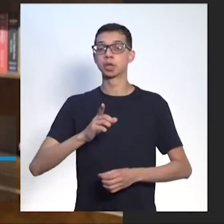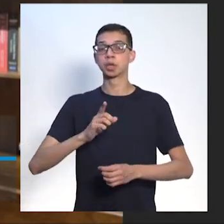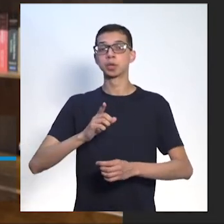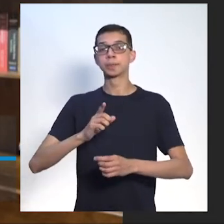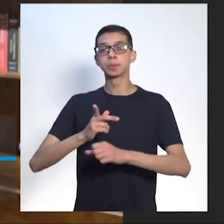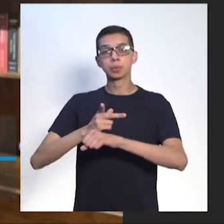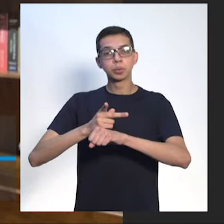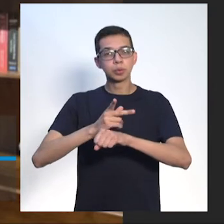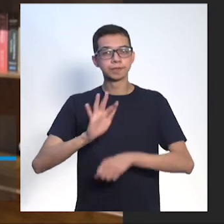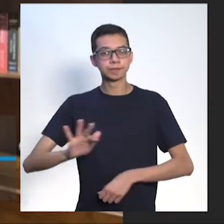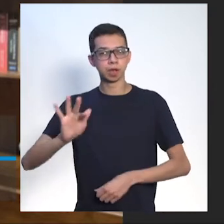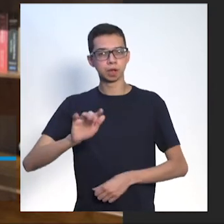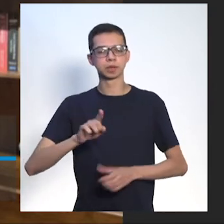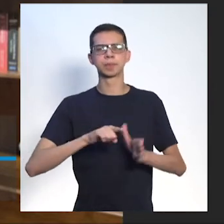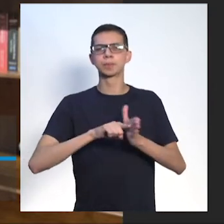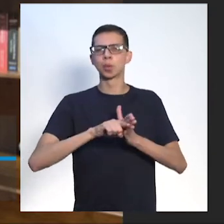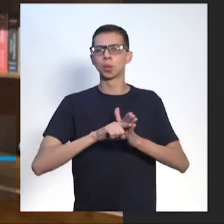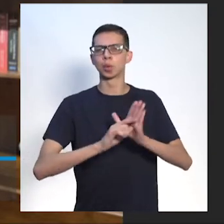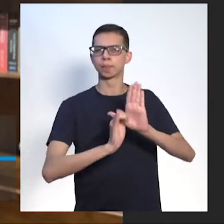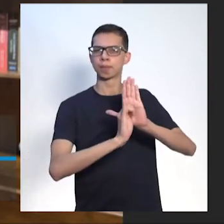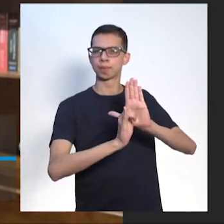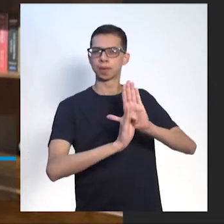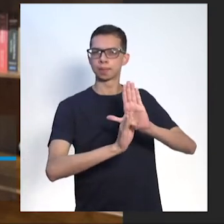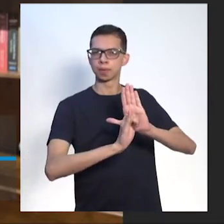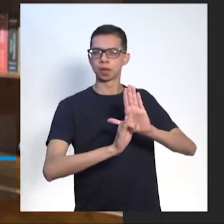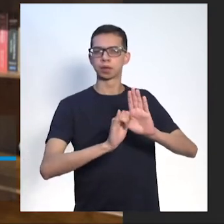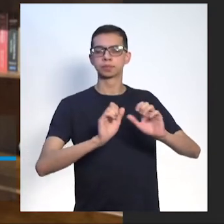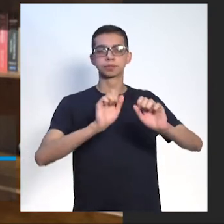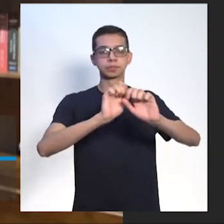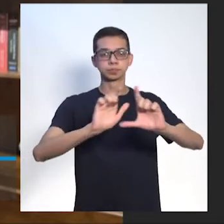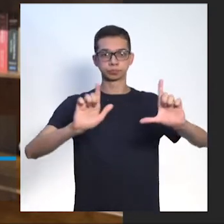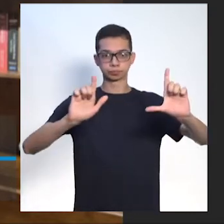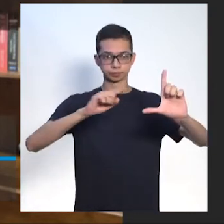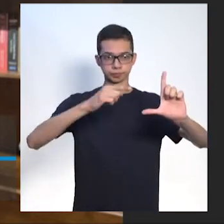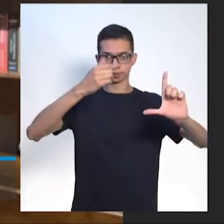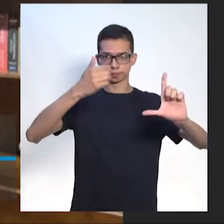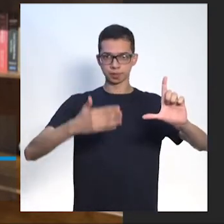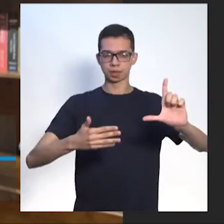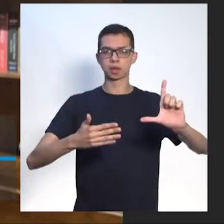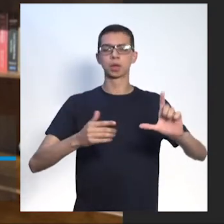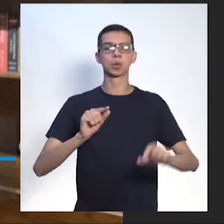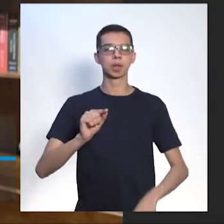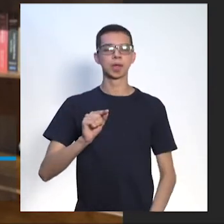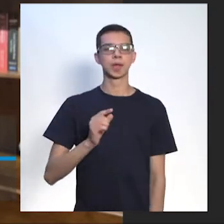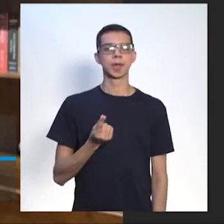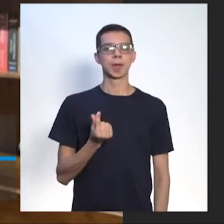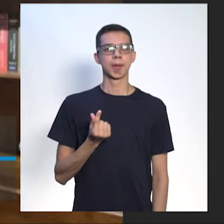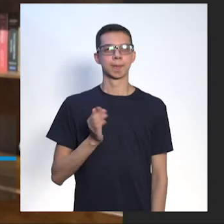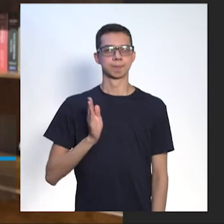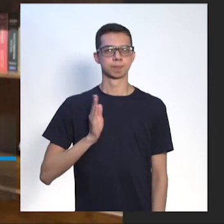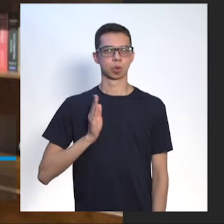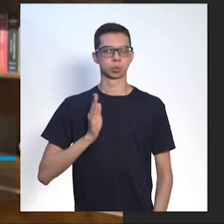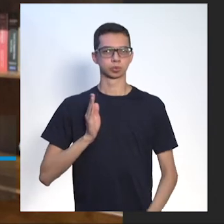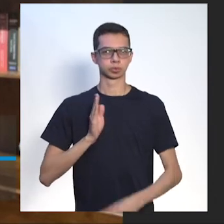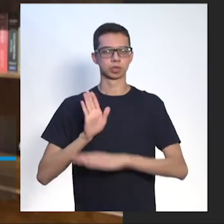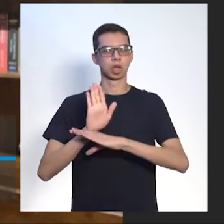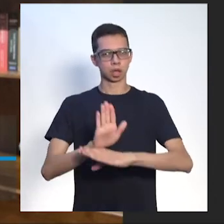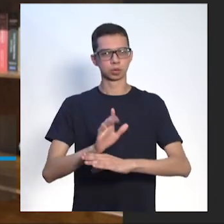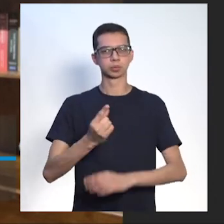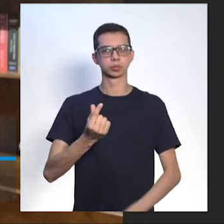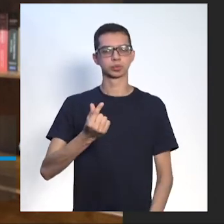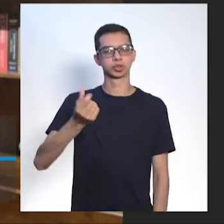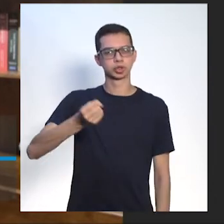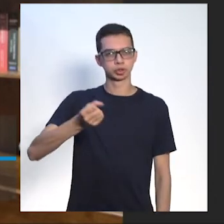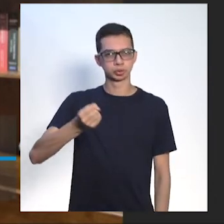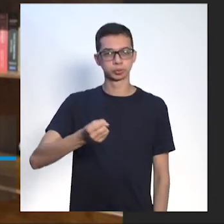das bolsas de auxílio. Com esse edital da bolsa de auxílio, o que você faz? Você vai lá e